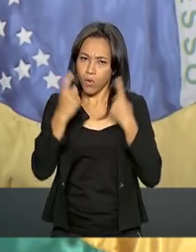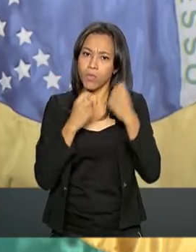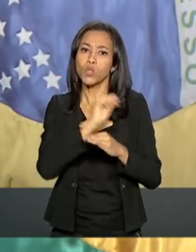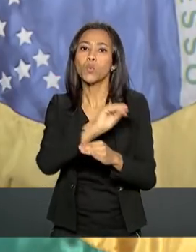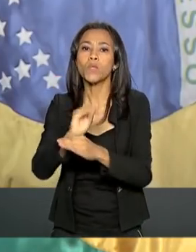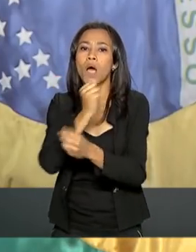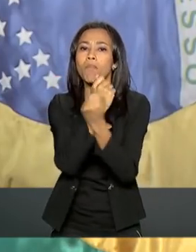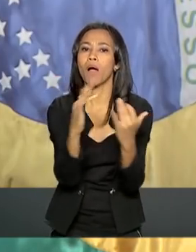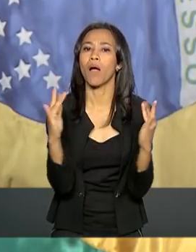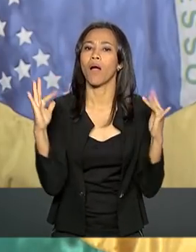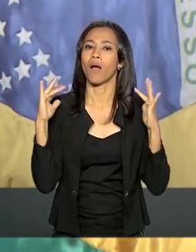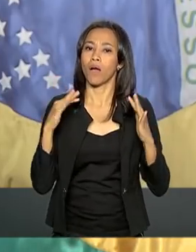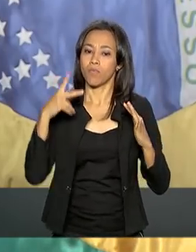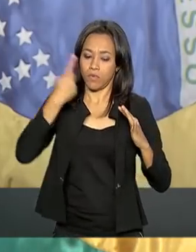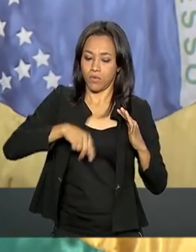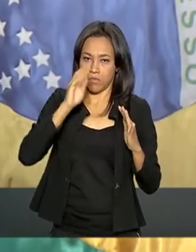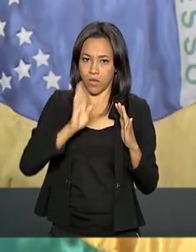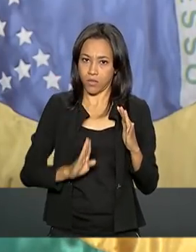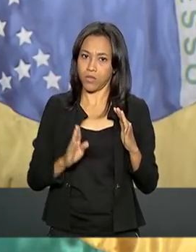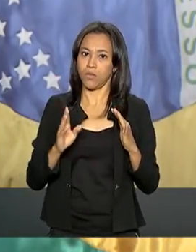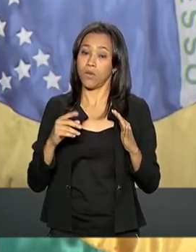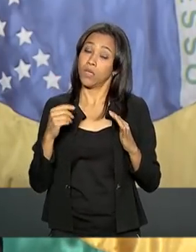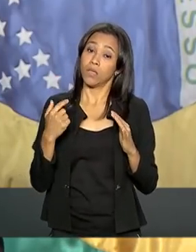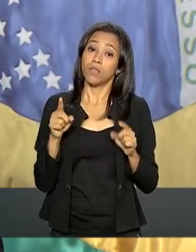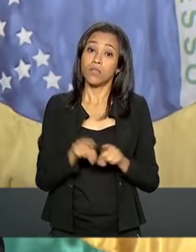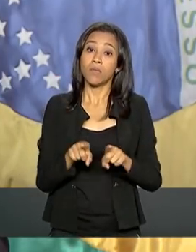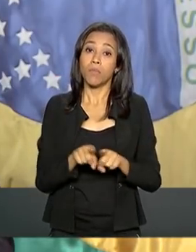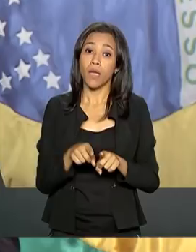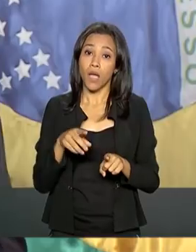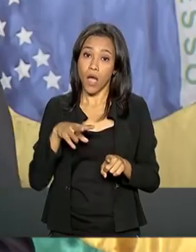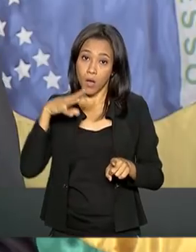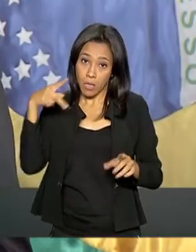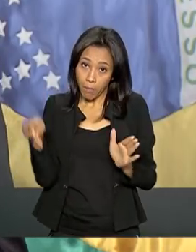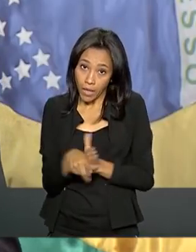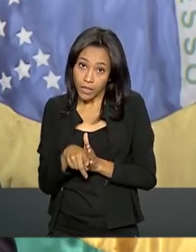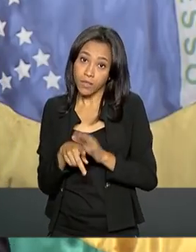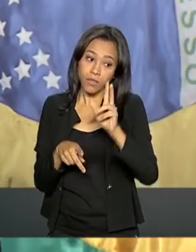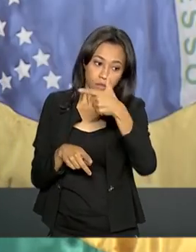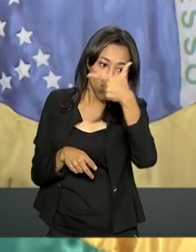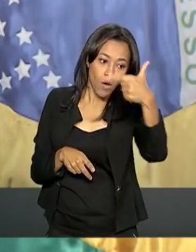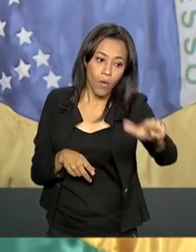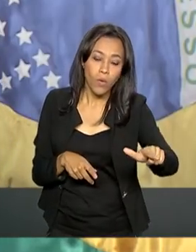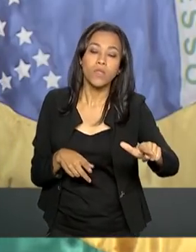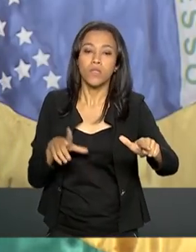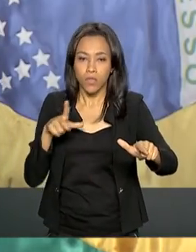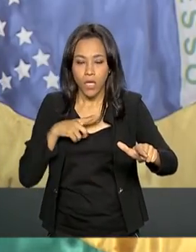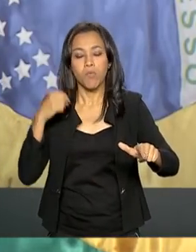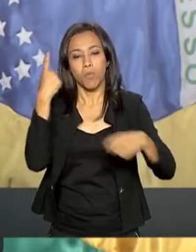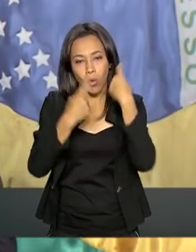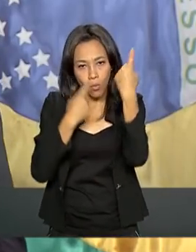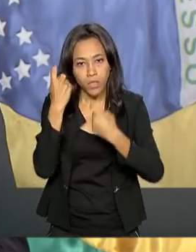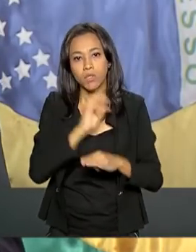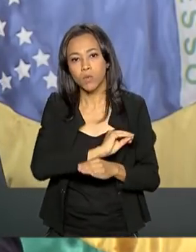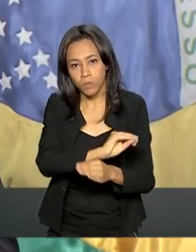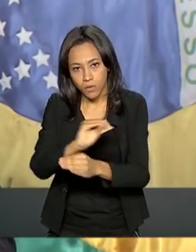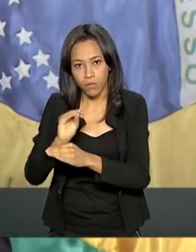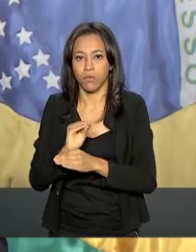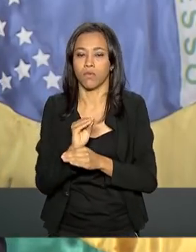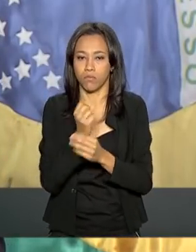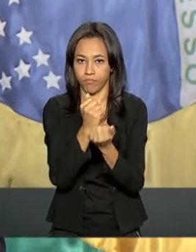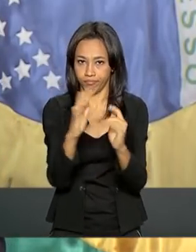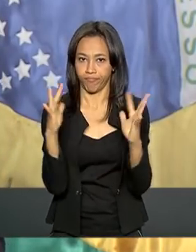levar em conta as nossas áreas e as áreas deles. Temos essa preocupação,